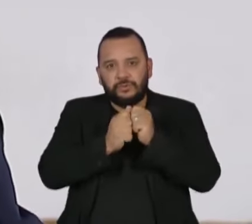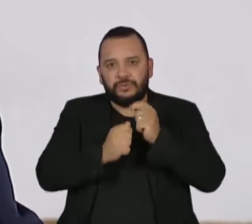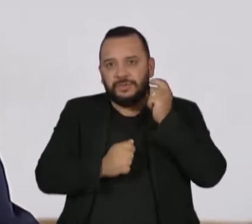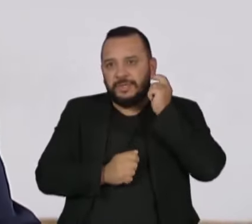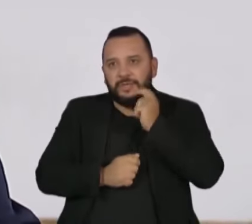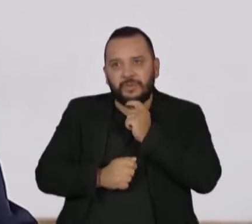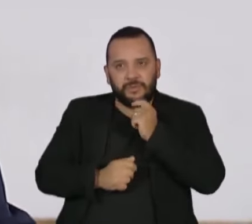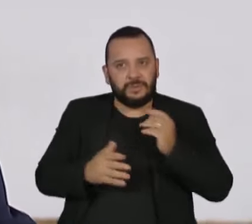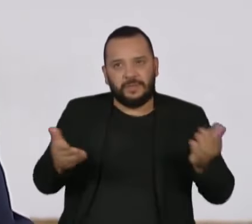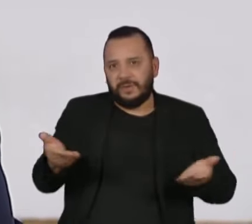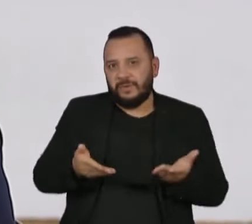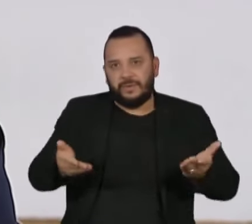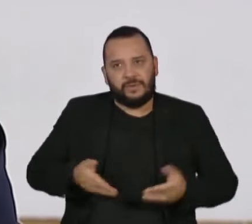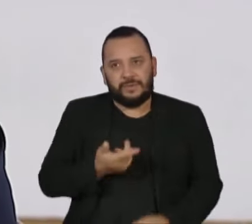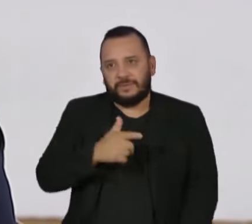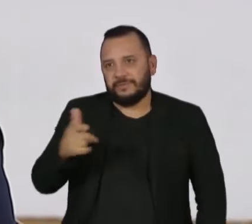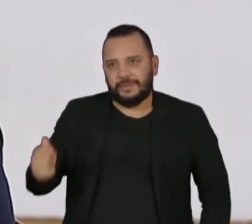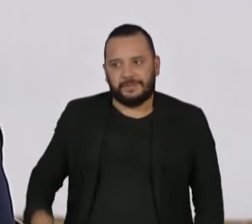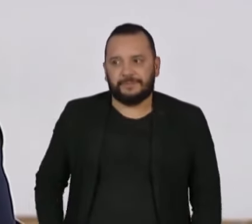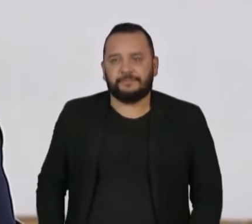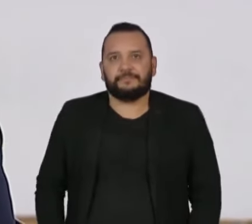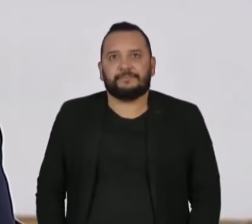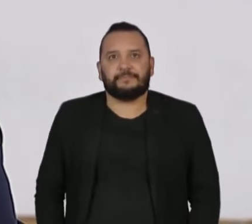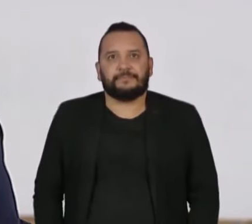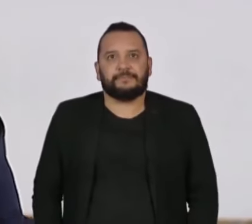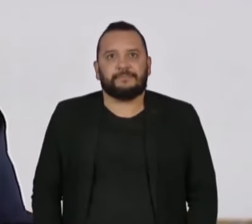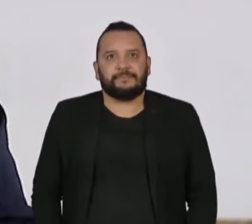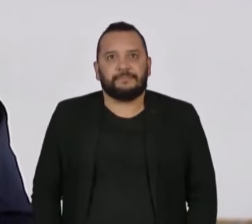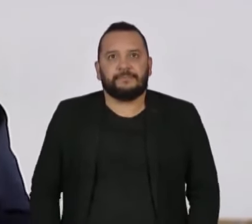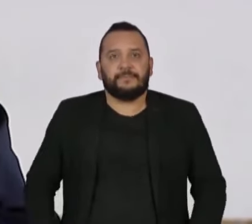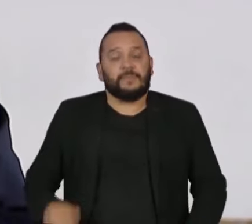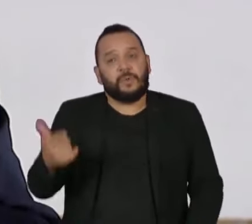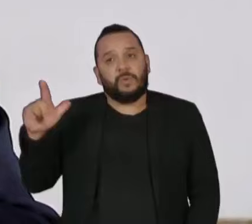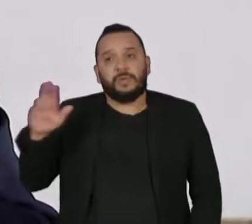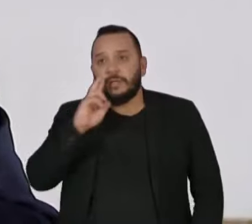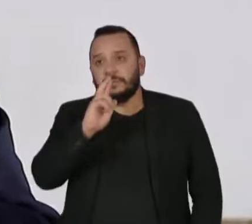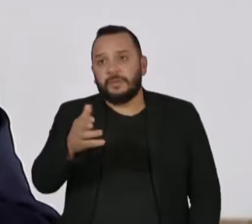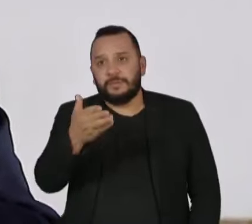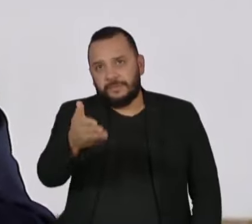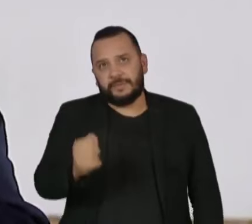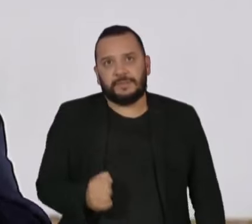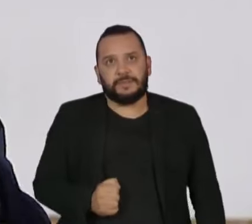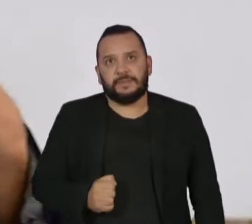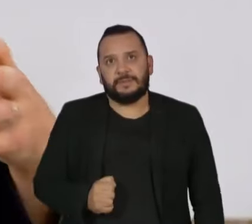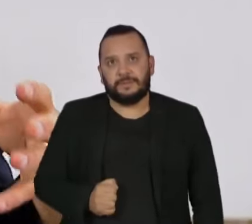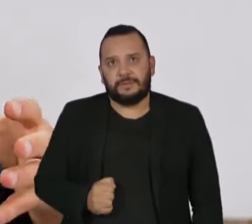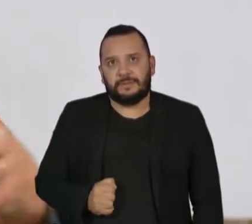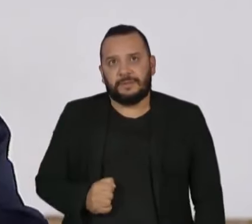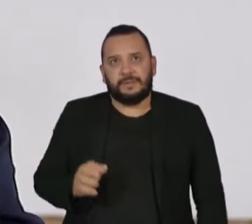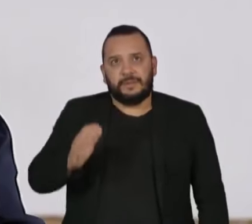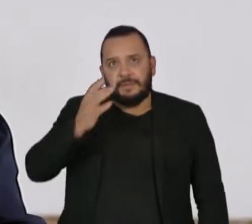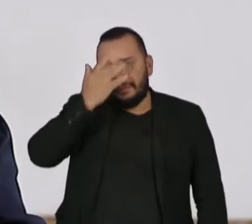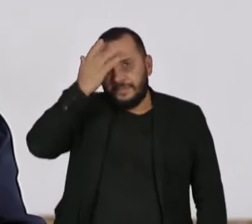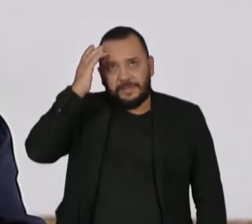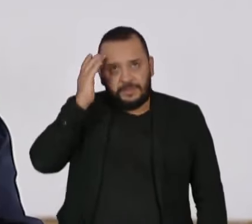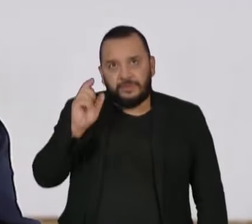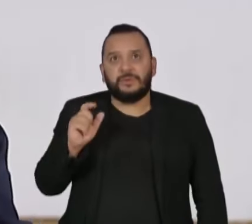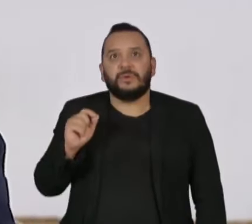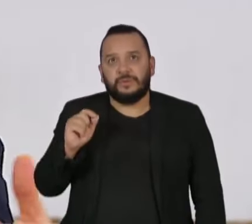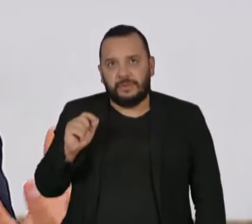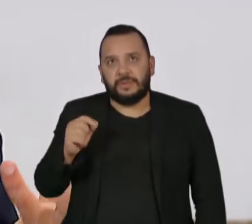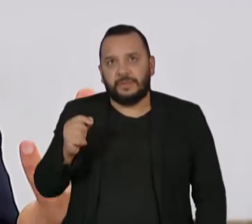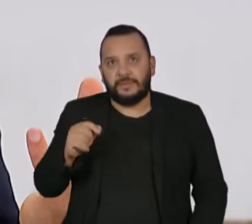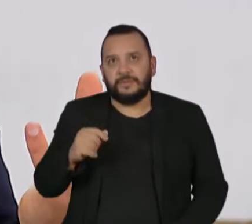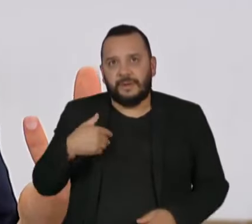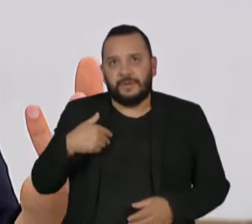falei numa numa outra resposta para você Bianca esse eleitor ele é um